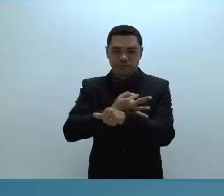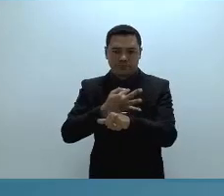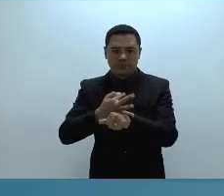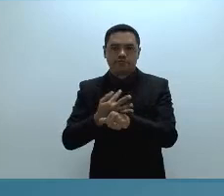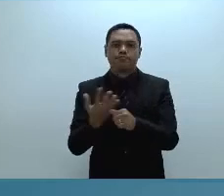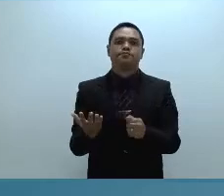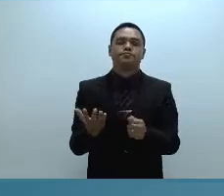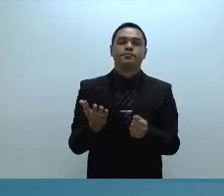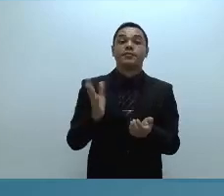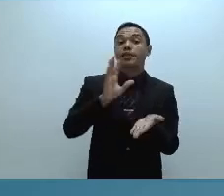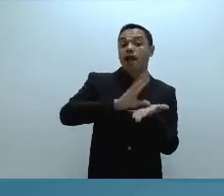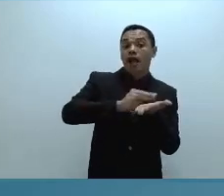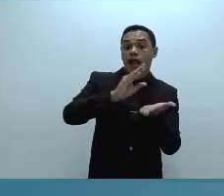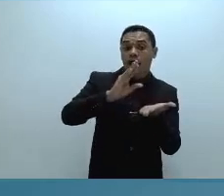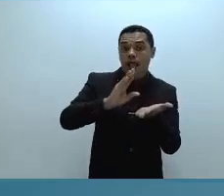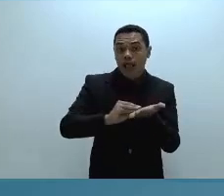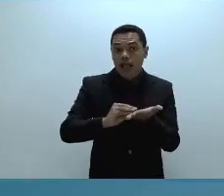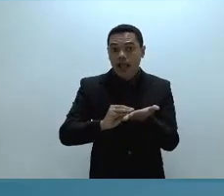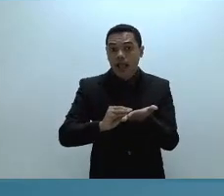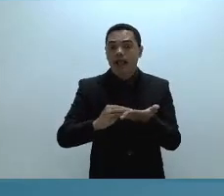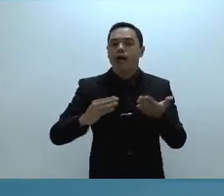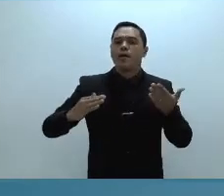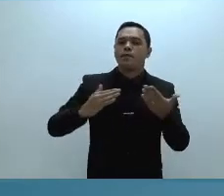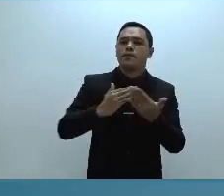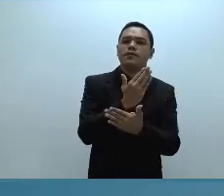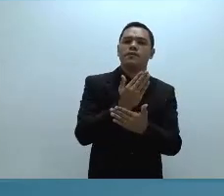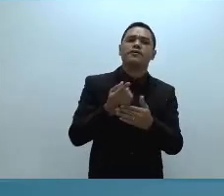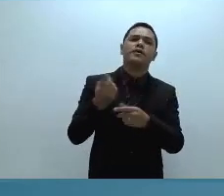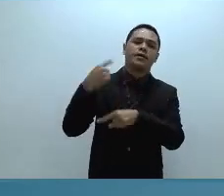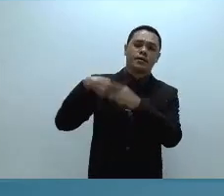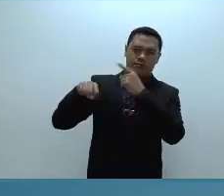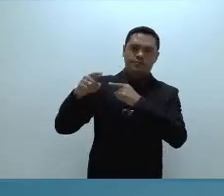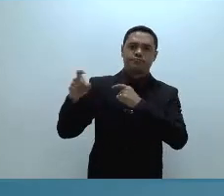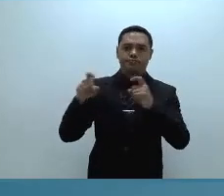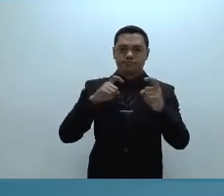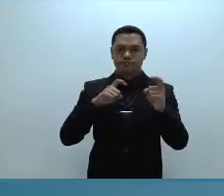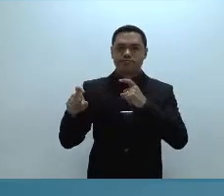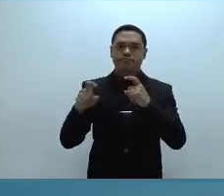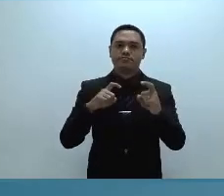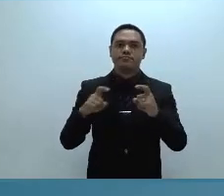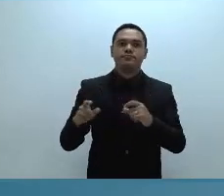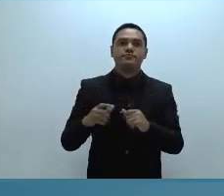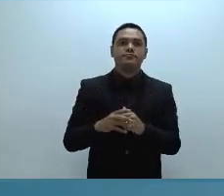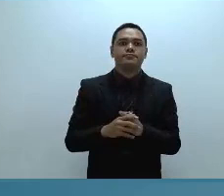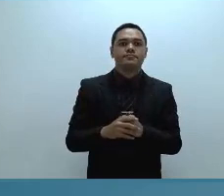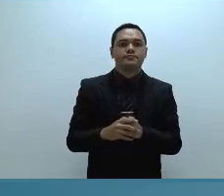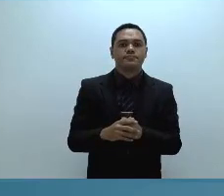Aprovação da ata e resenha da sessão anterior.